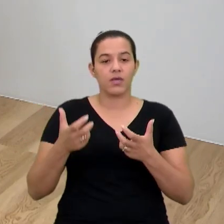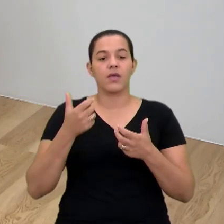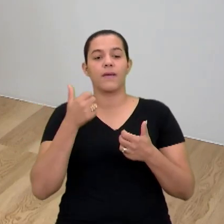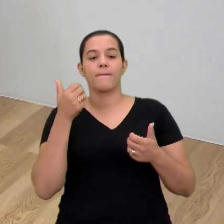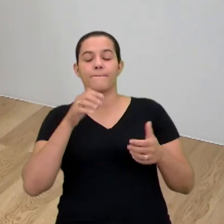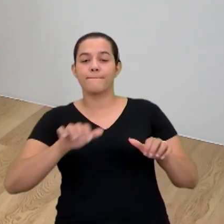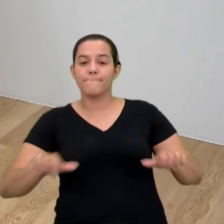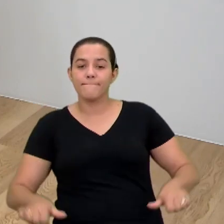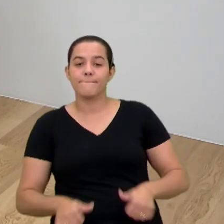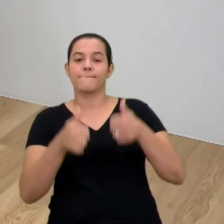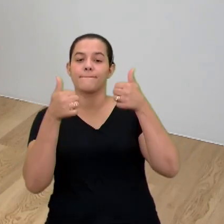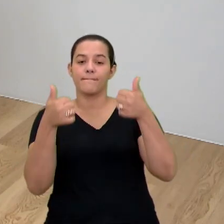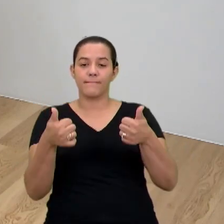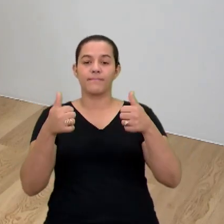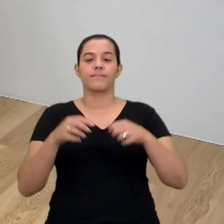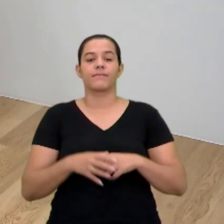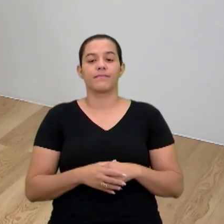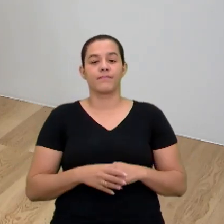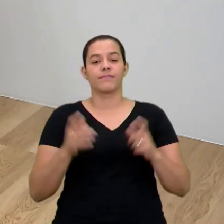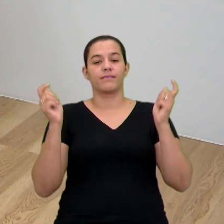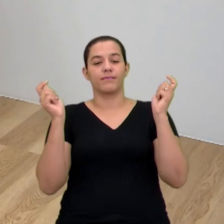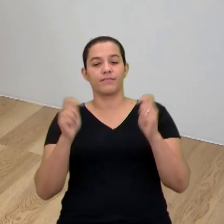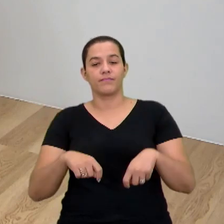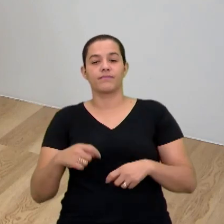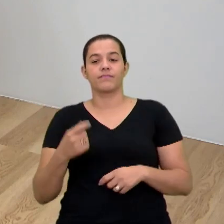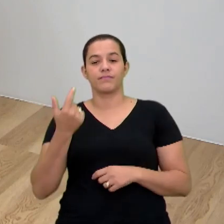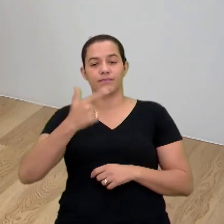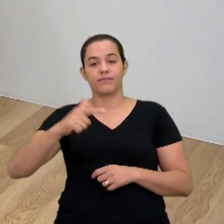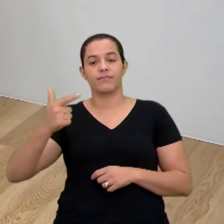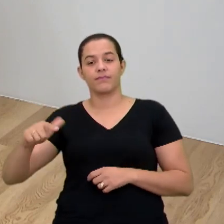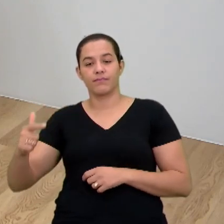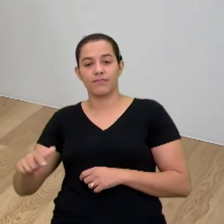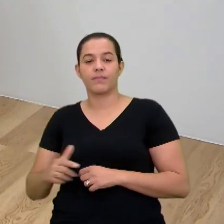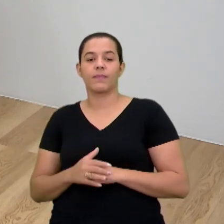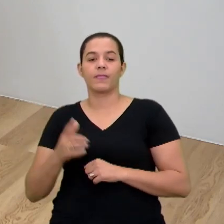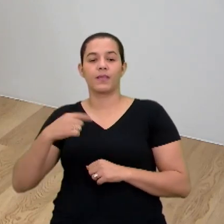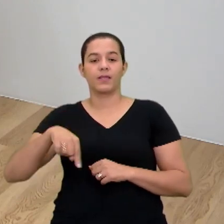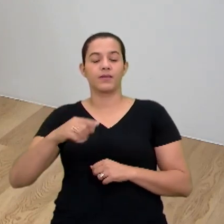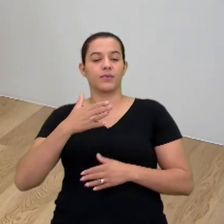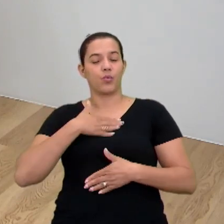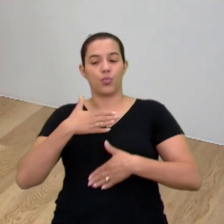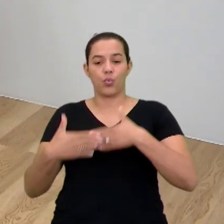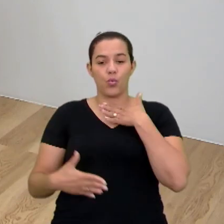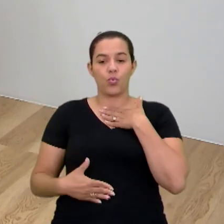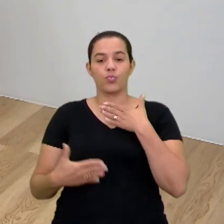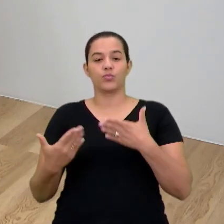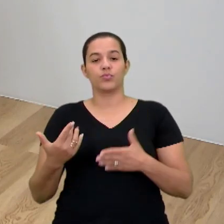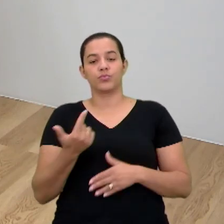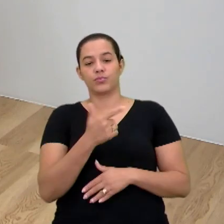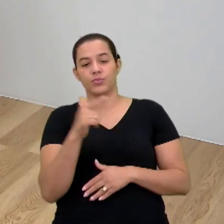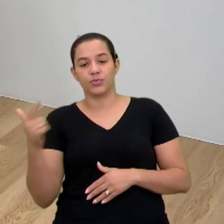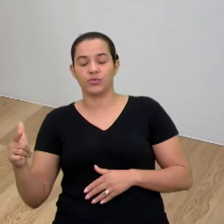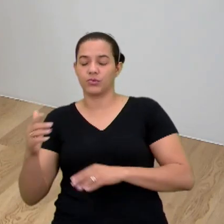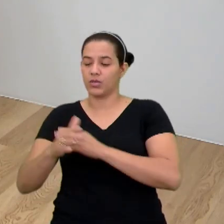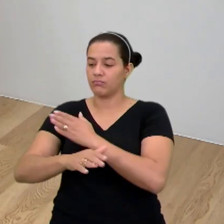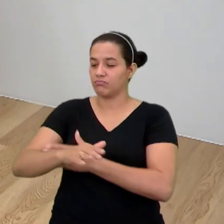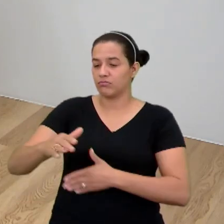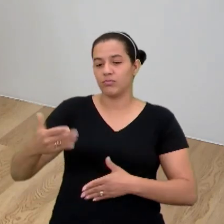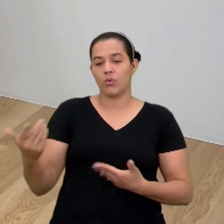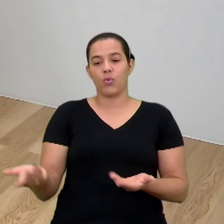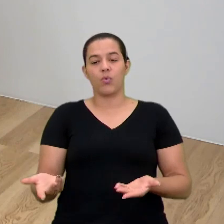as nossas deficiências. A deficiência mais exposta, né, que é o caso que a gente está falando, que é a física, por exemplo, de não ter um membro, de